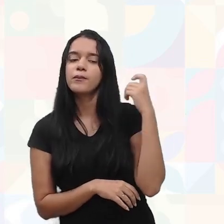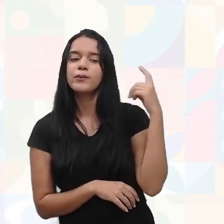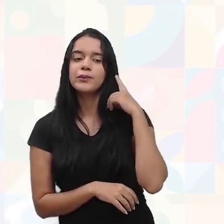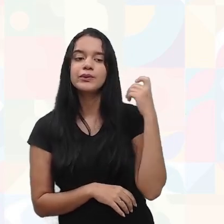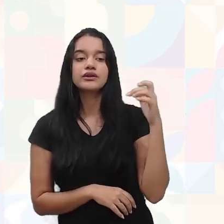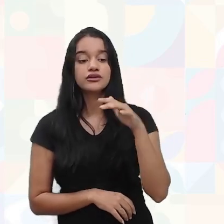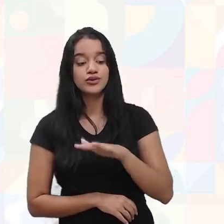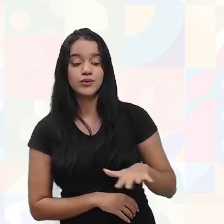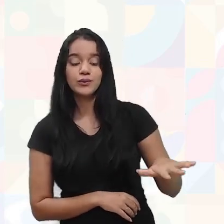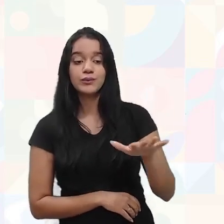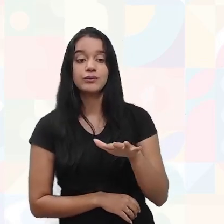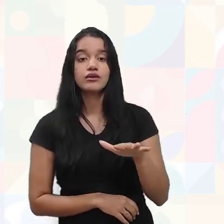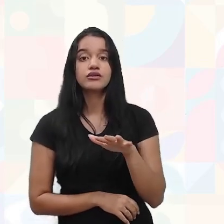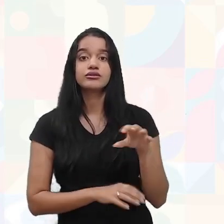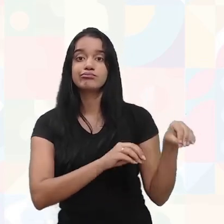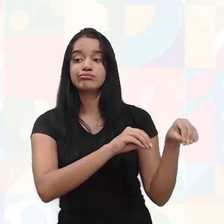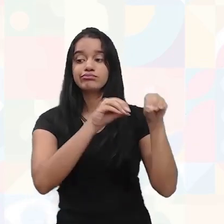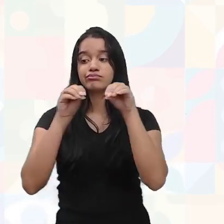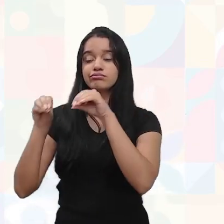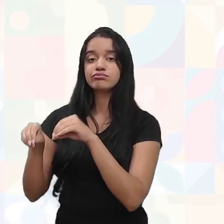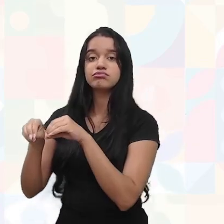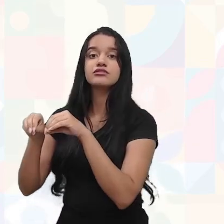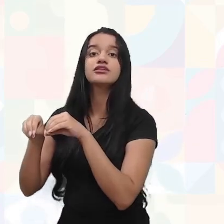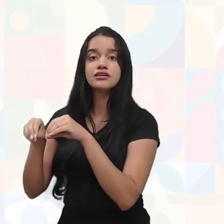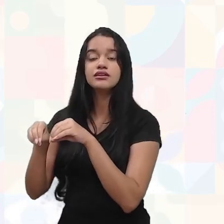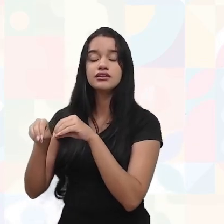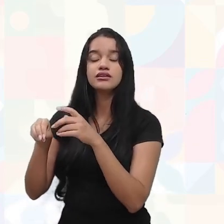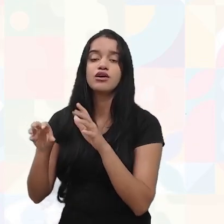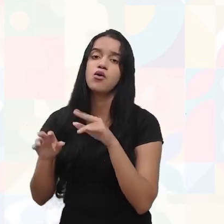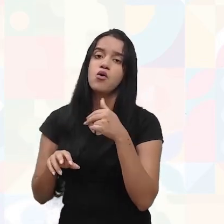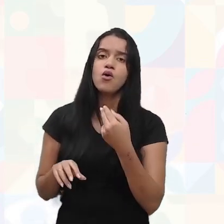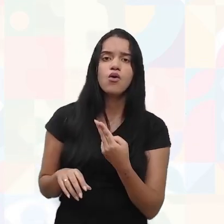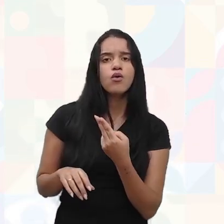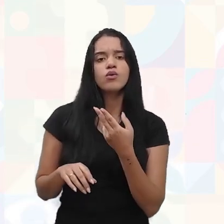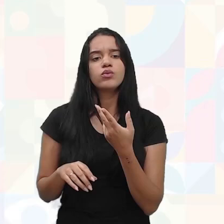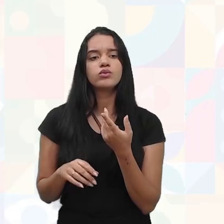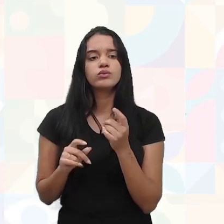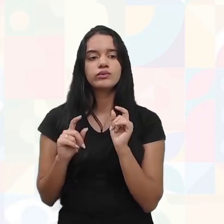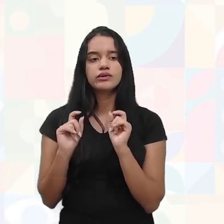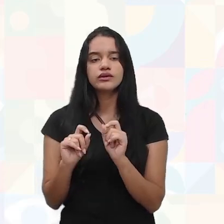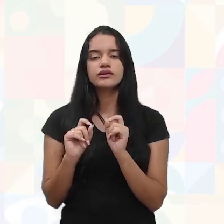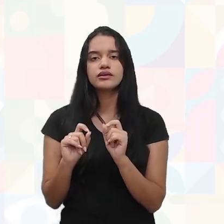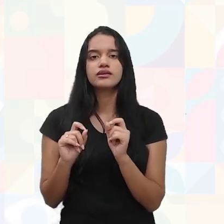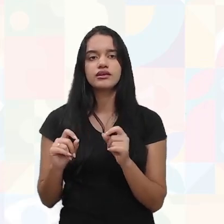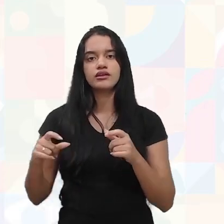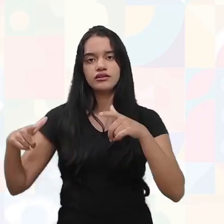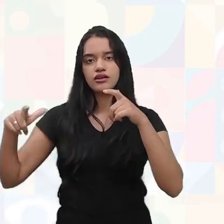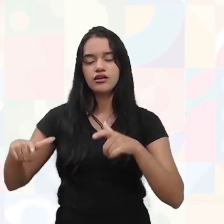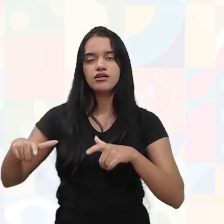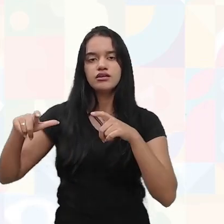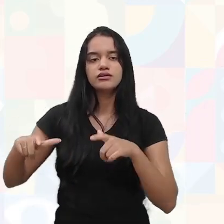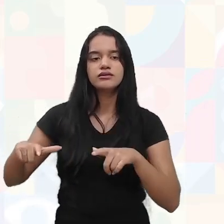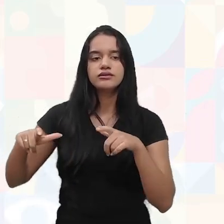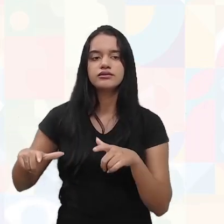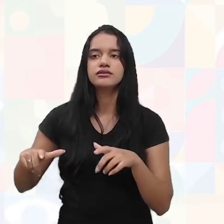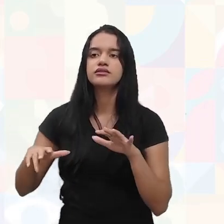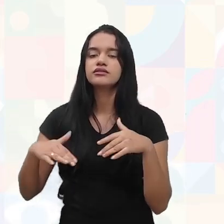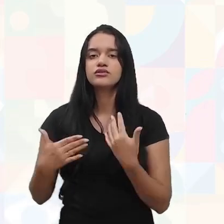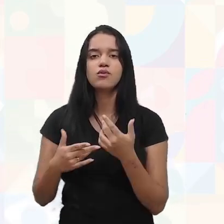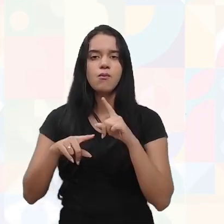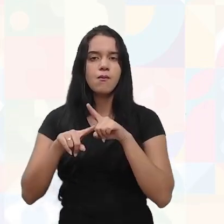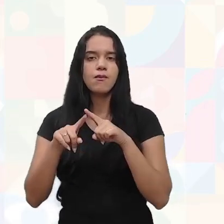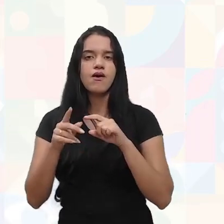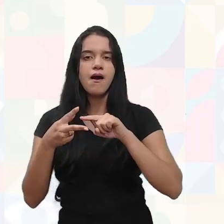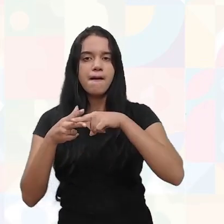um ambiente passe para o outro, ou então um enclausuramento da zona de prensagem, né, de uma